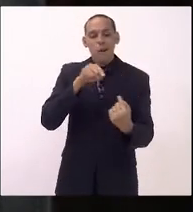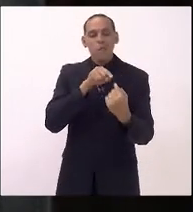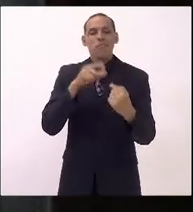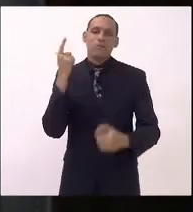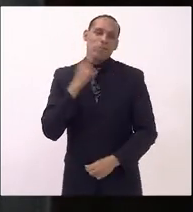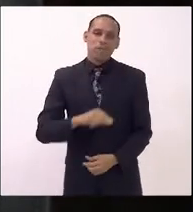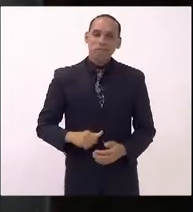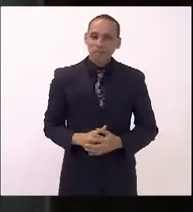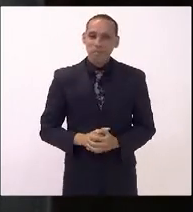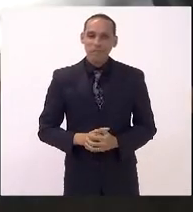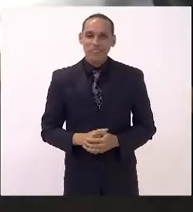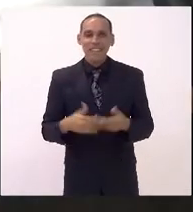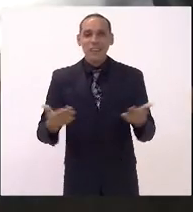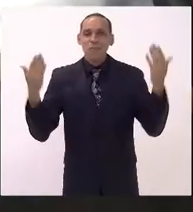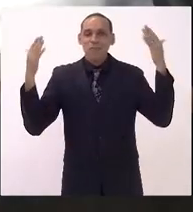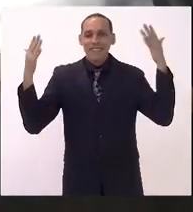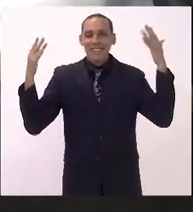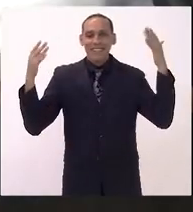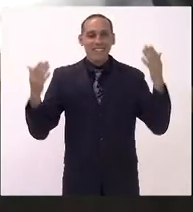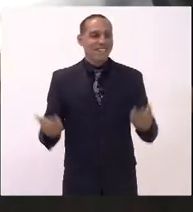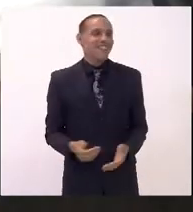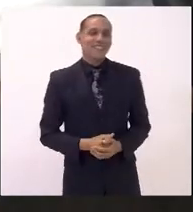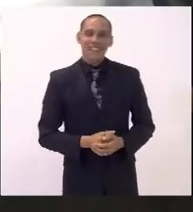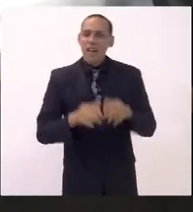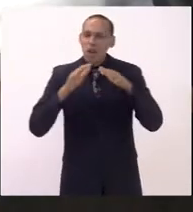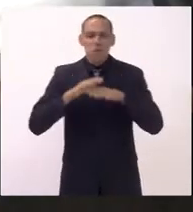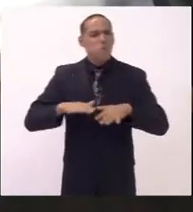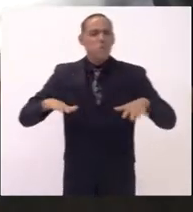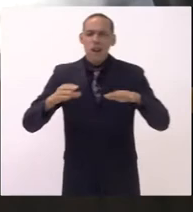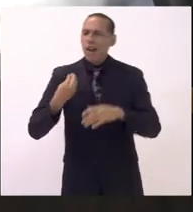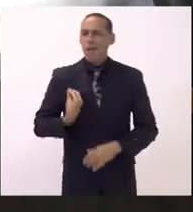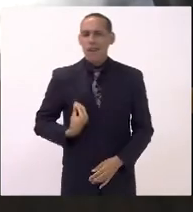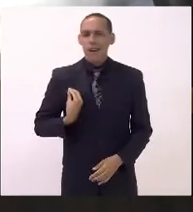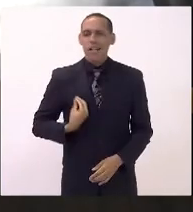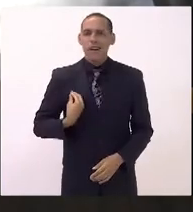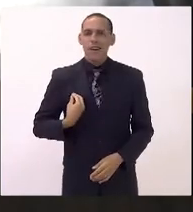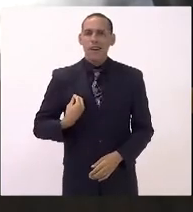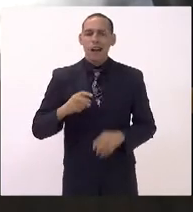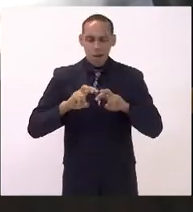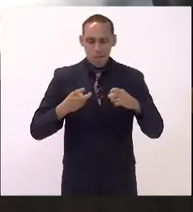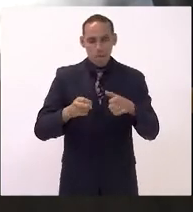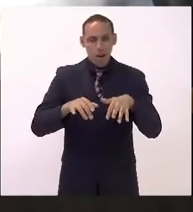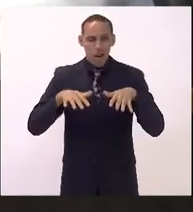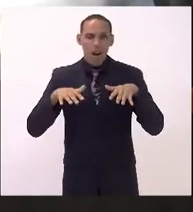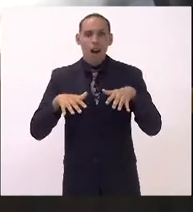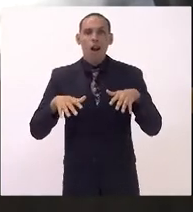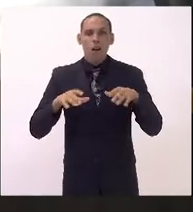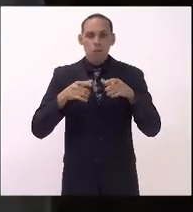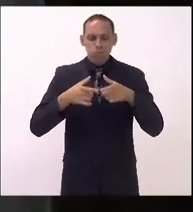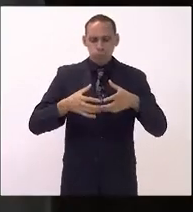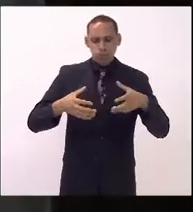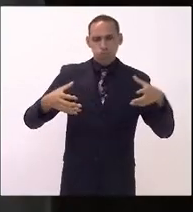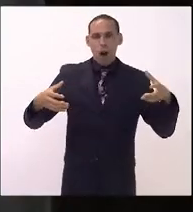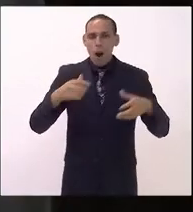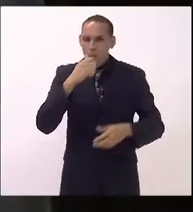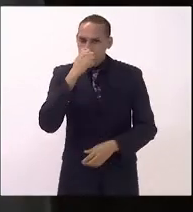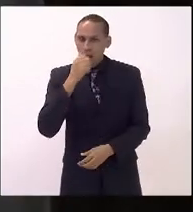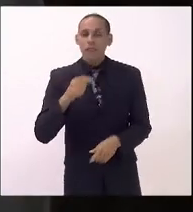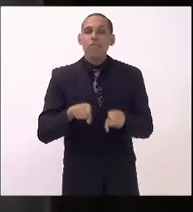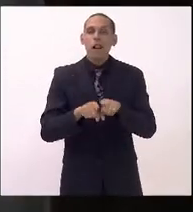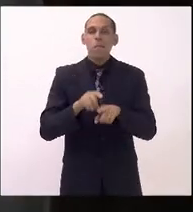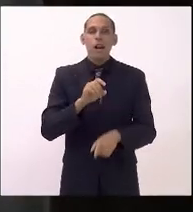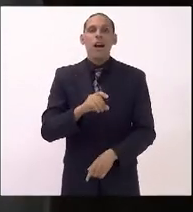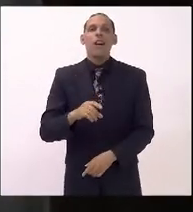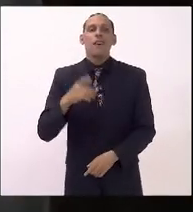Então, parabenizar a todos os presentes, esse plenário cheio, e a deputada Marta Rocha por essa